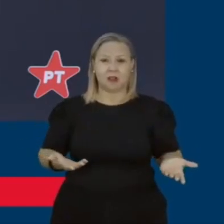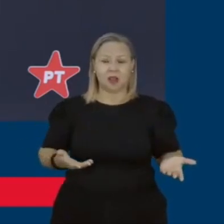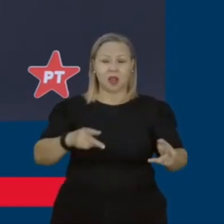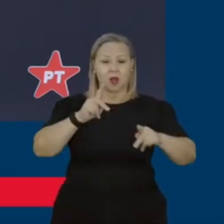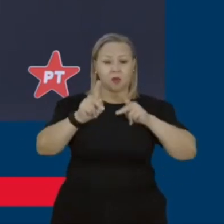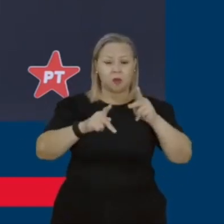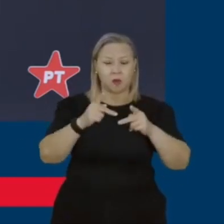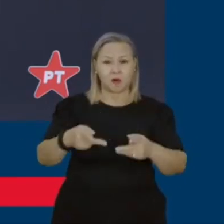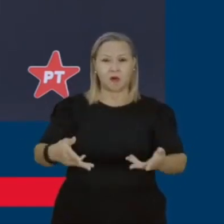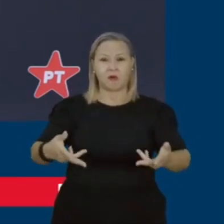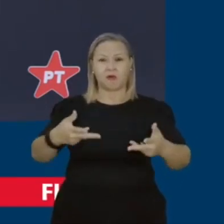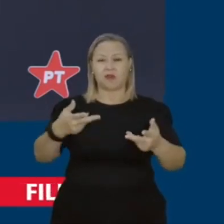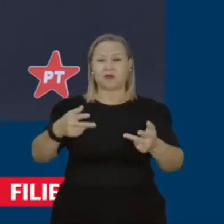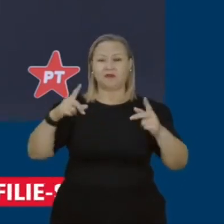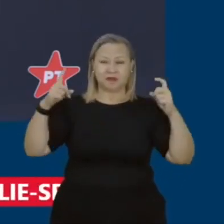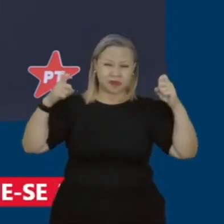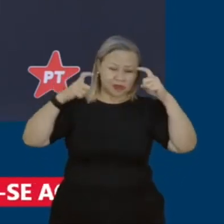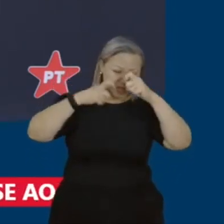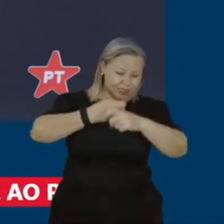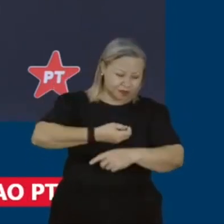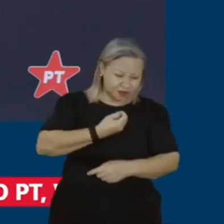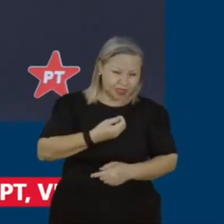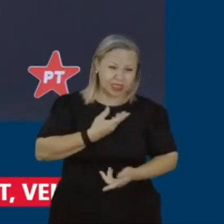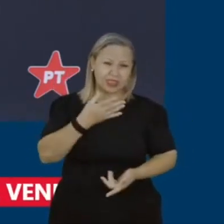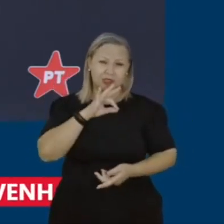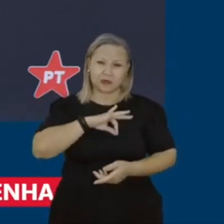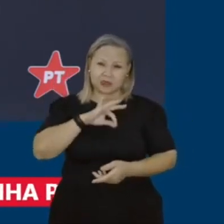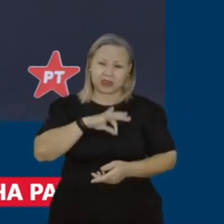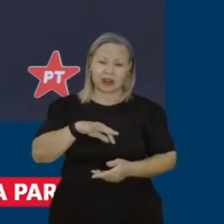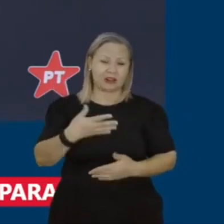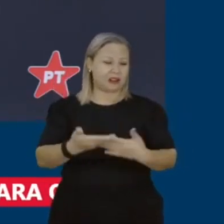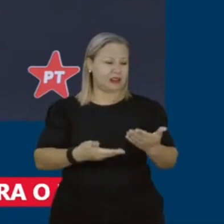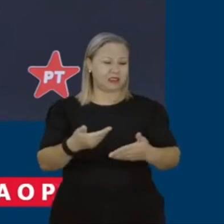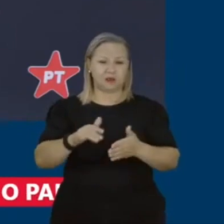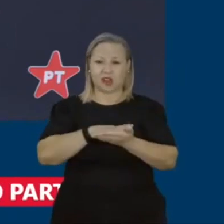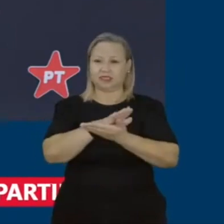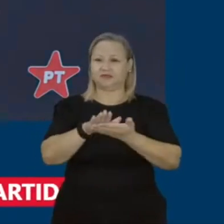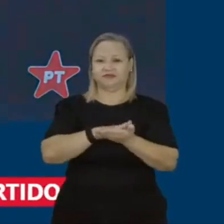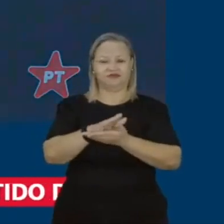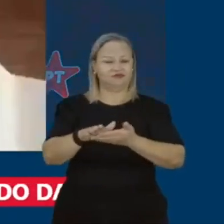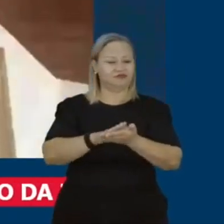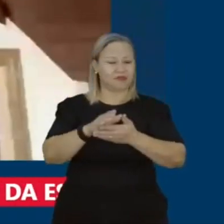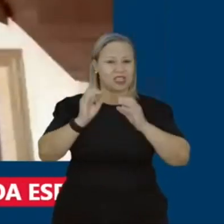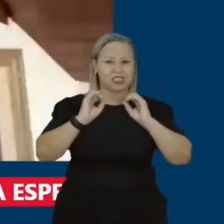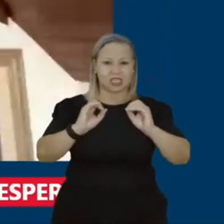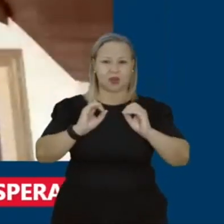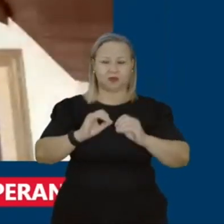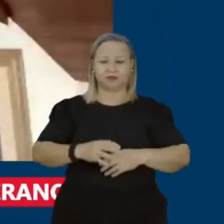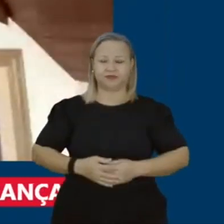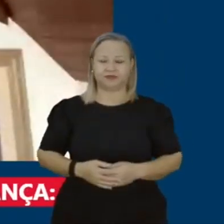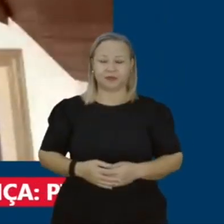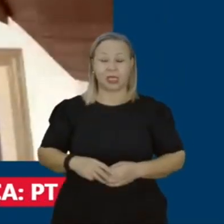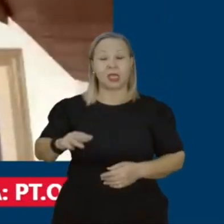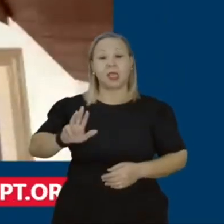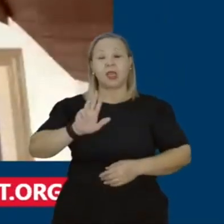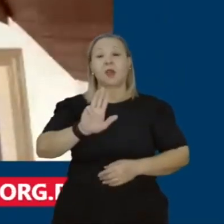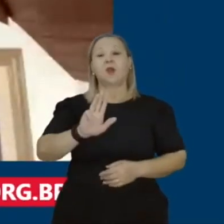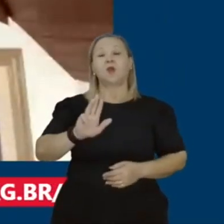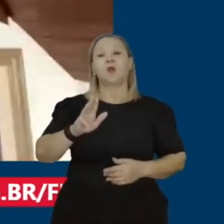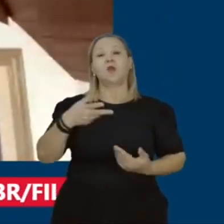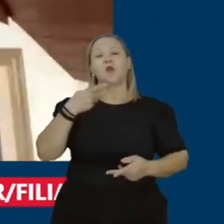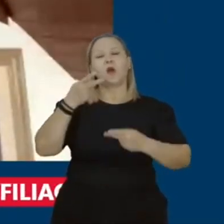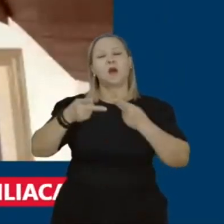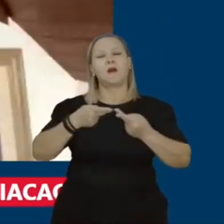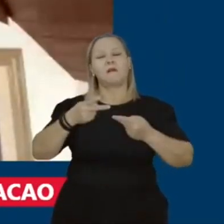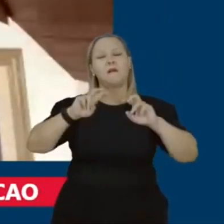com a dificuldade de emprego e de salário. E o Lula, com essa abertura que ele coloca, é a luz no fim